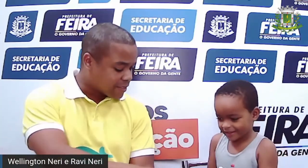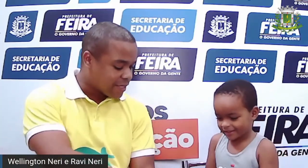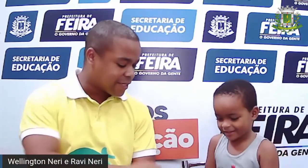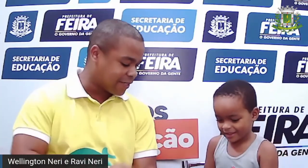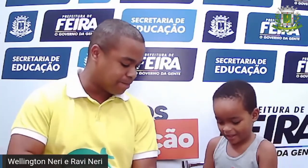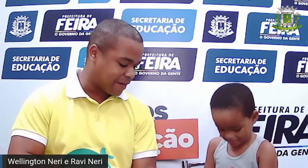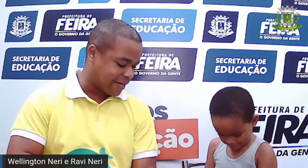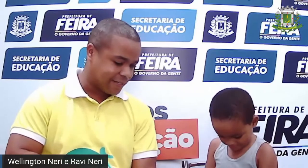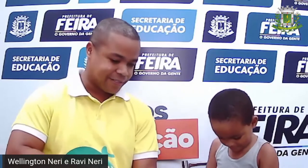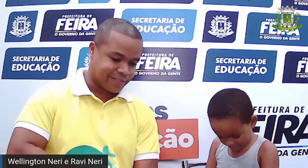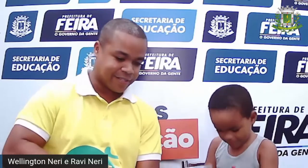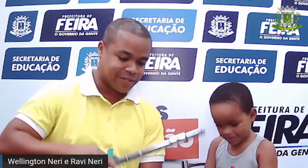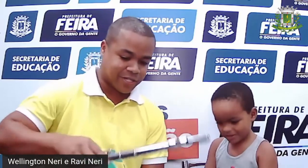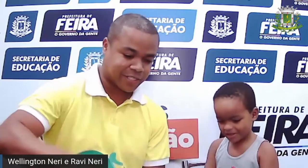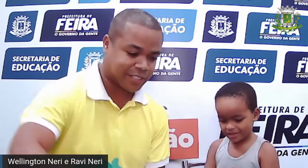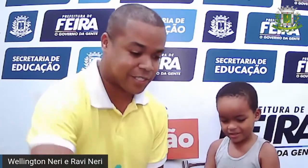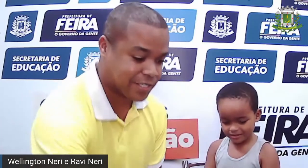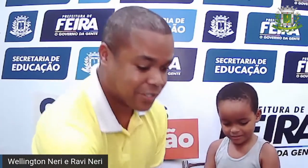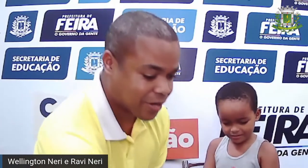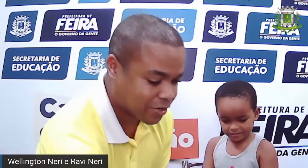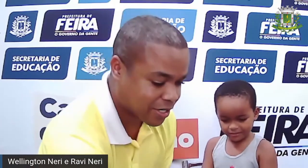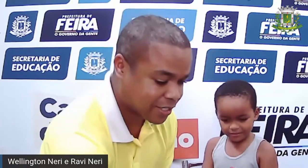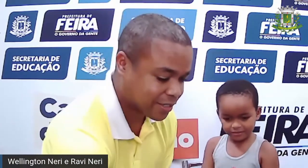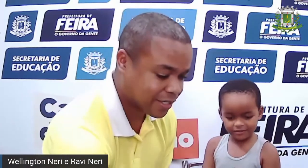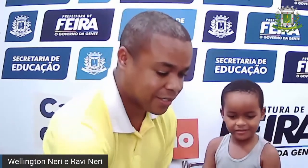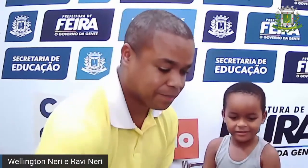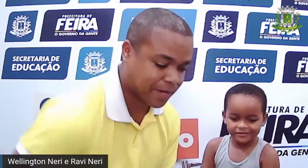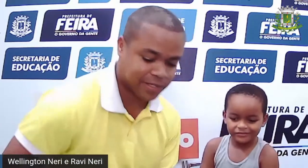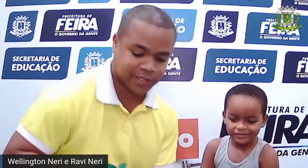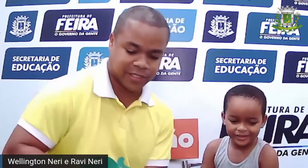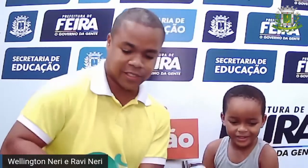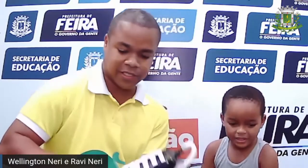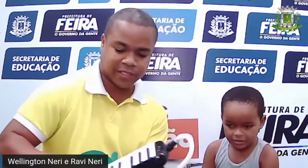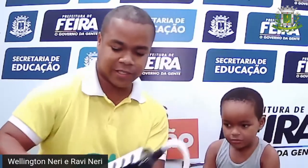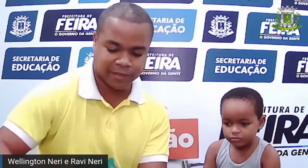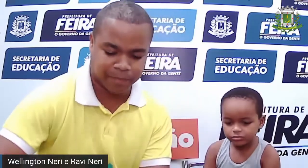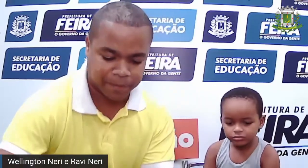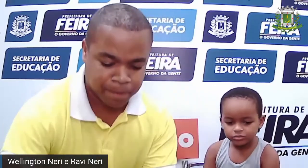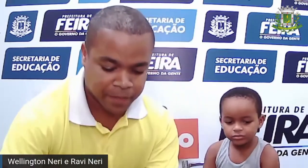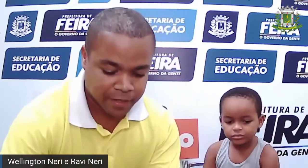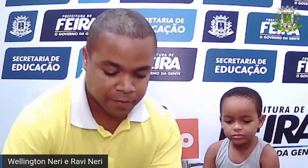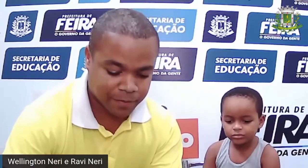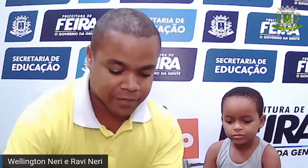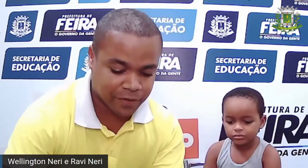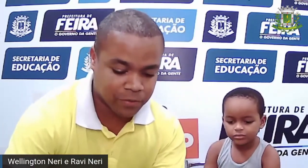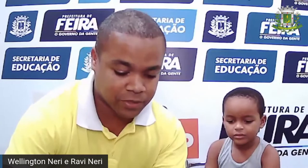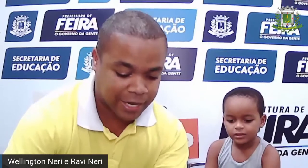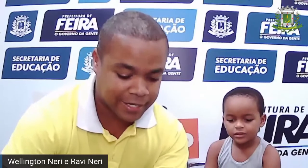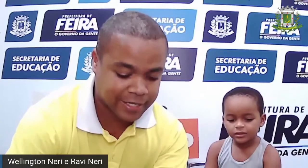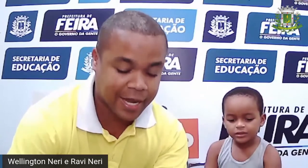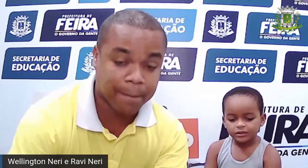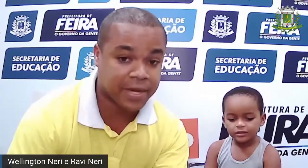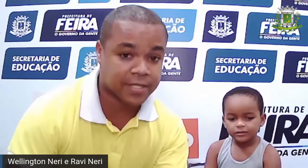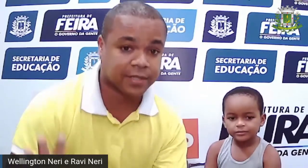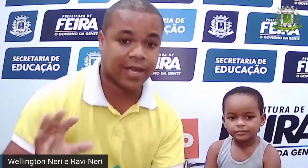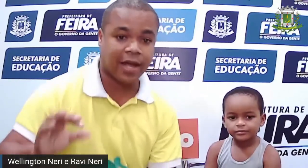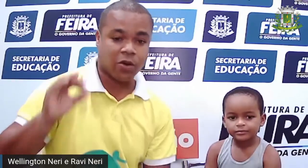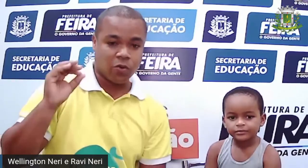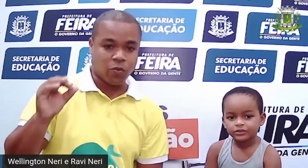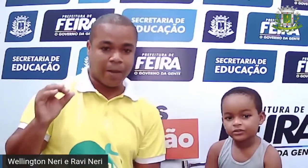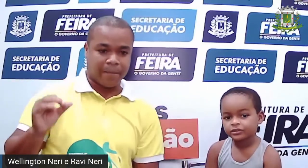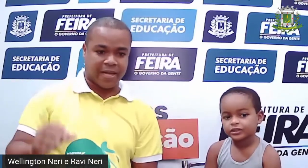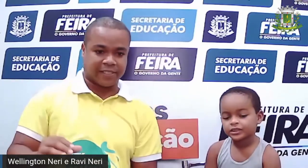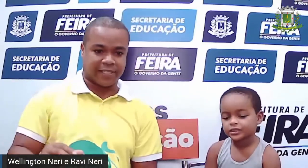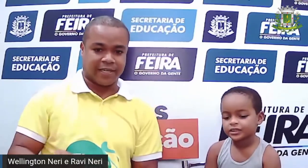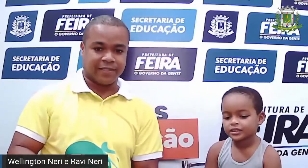né? Mas tem que limpar. Esqueceu que a gente ensinou agora que tem que limpar? Na instante a gente limpa. Mas vamos lá. Ele quer apresentar